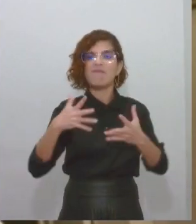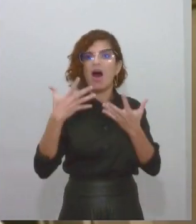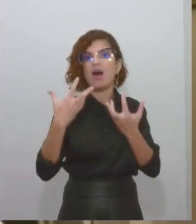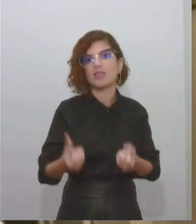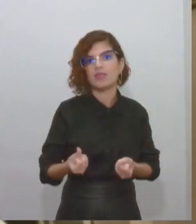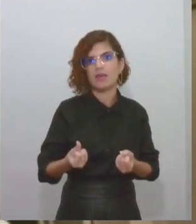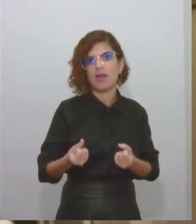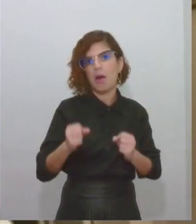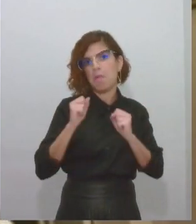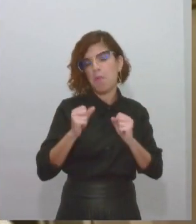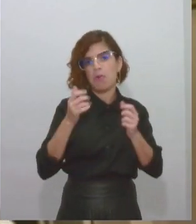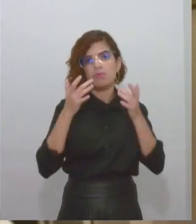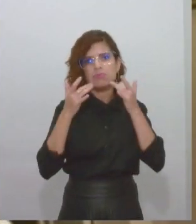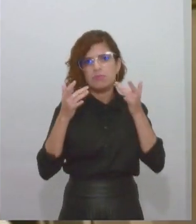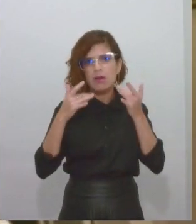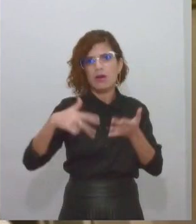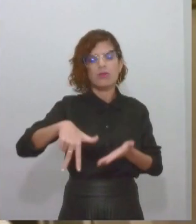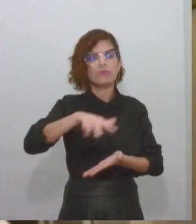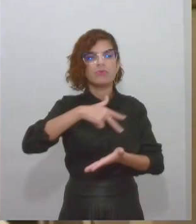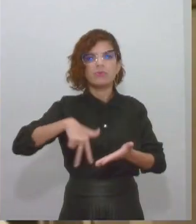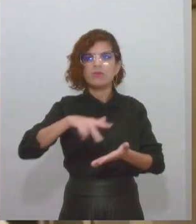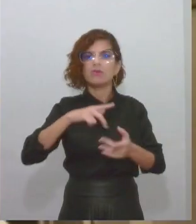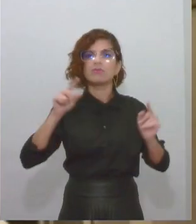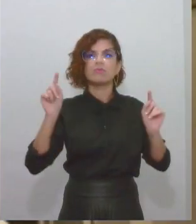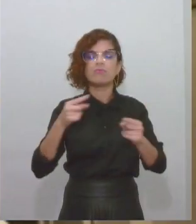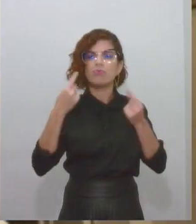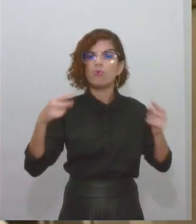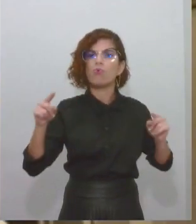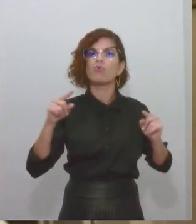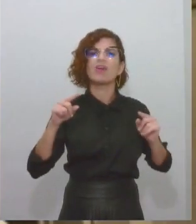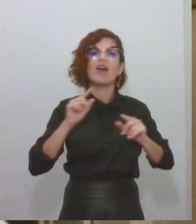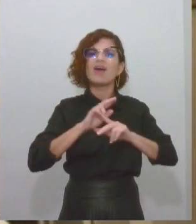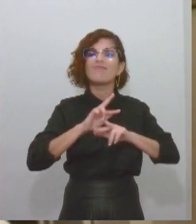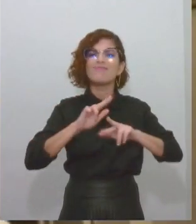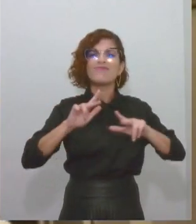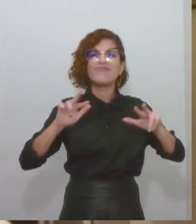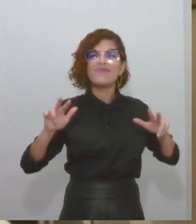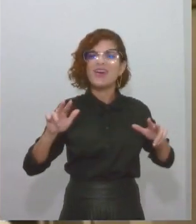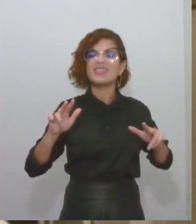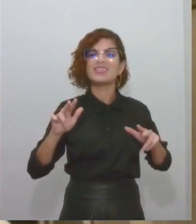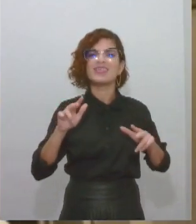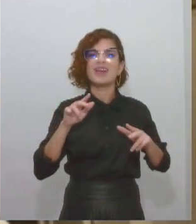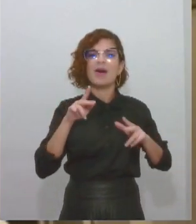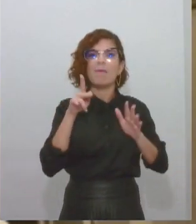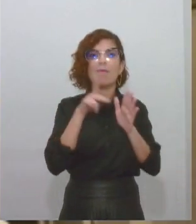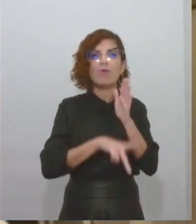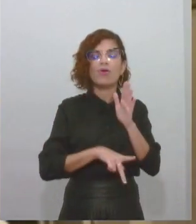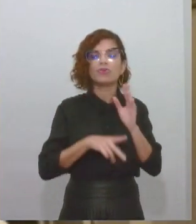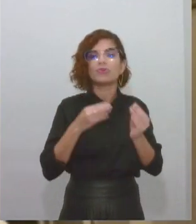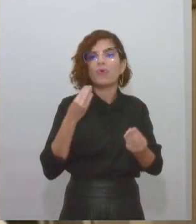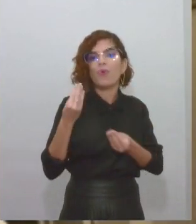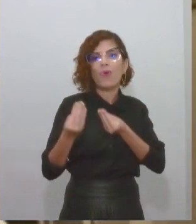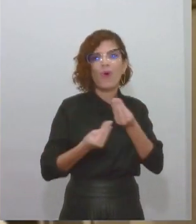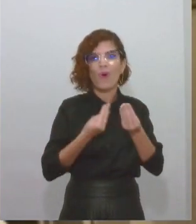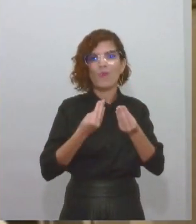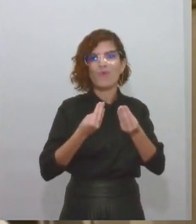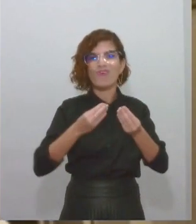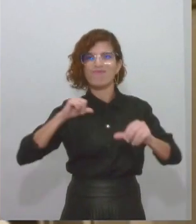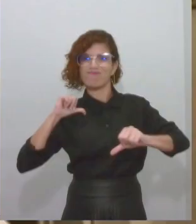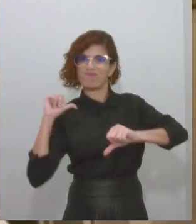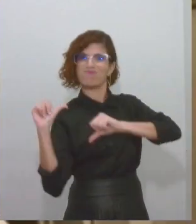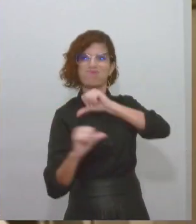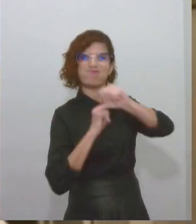da música, do folclore. É um projeto que realmente foi revolucionário para a nossa